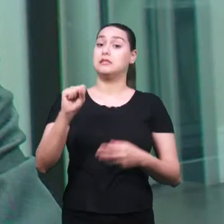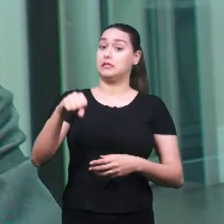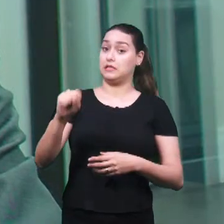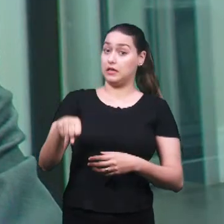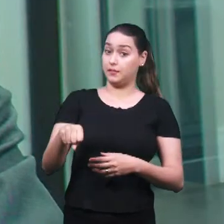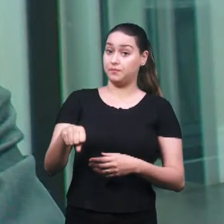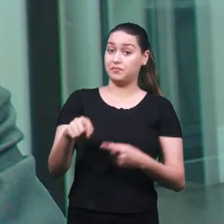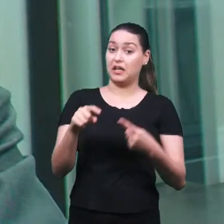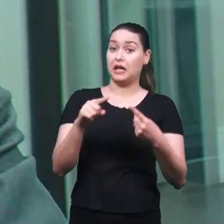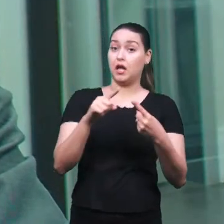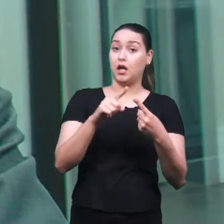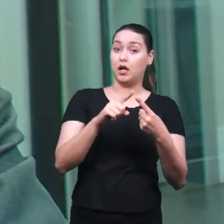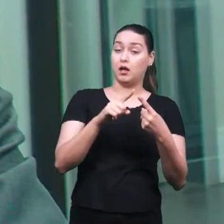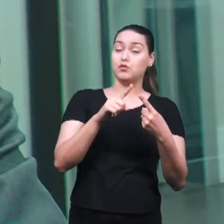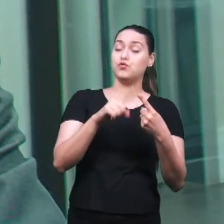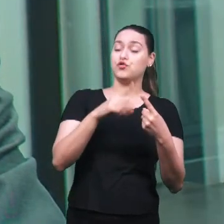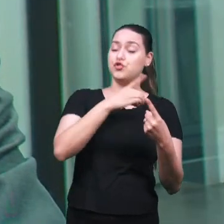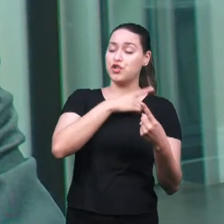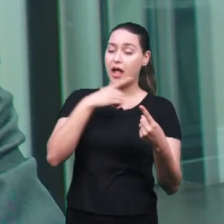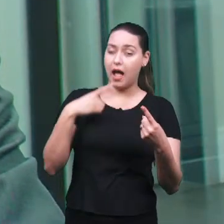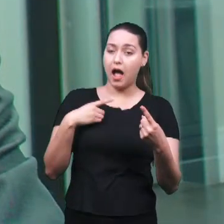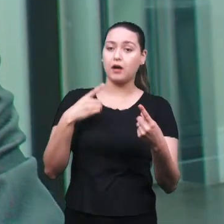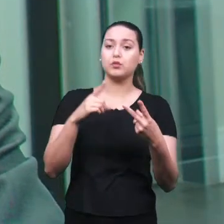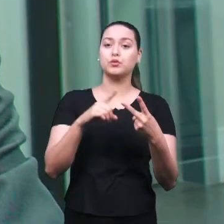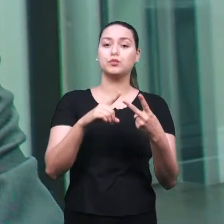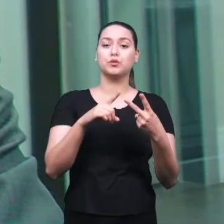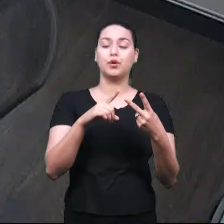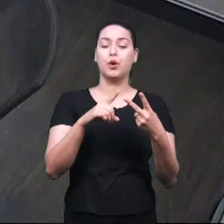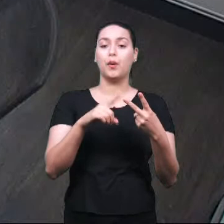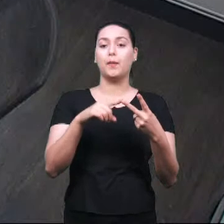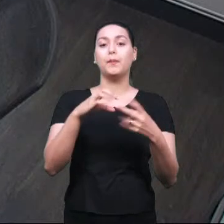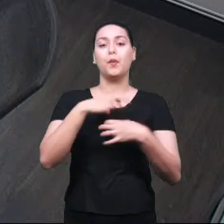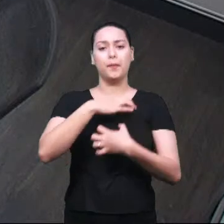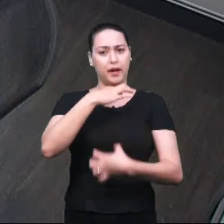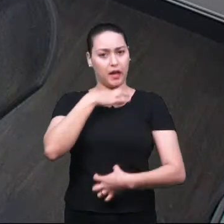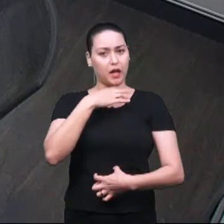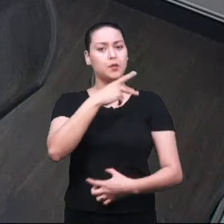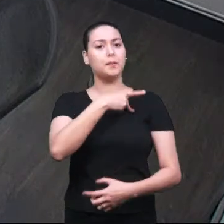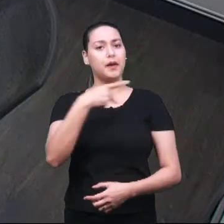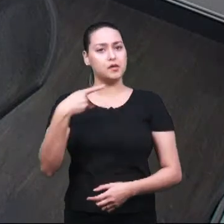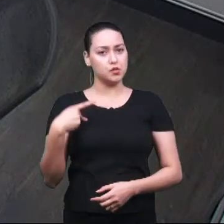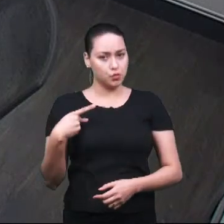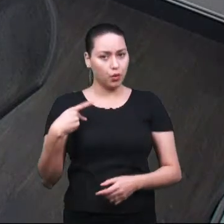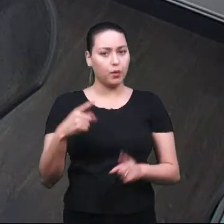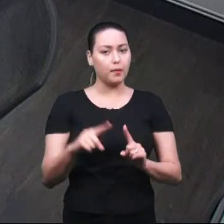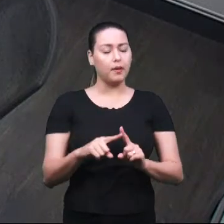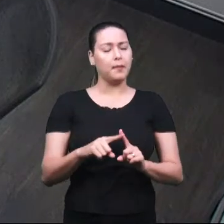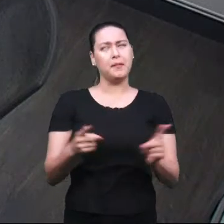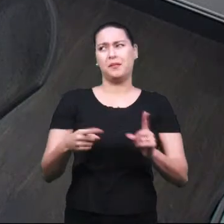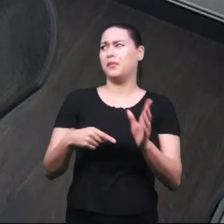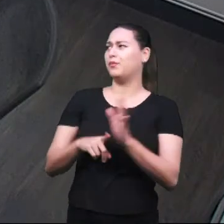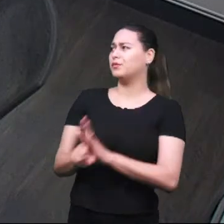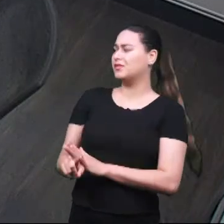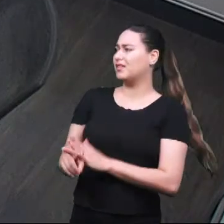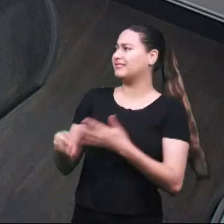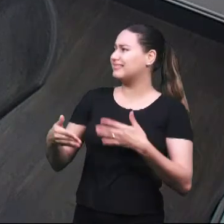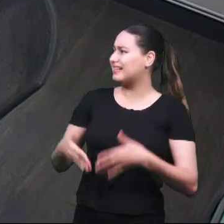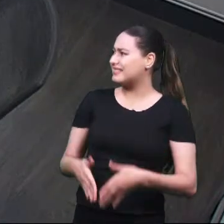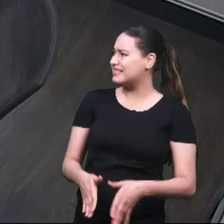3 obreiros e um pastor que vem de Itália. Sim, mas assim, nascido ou